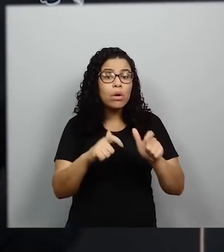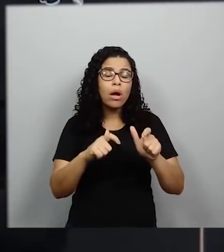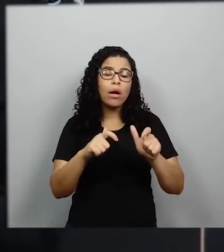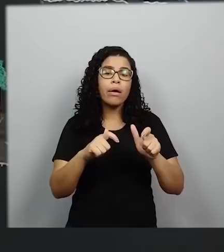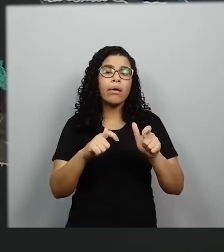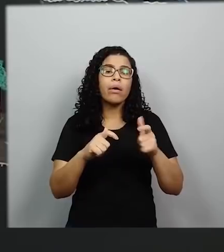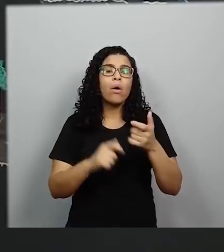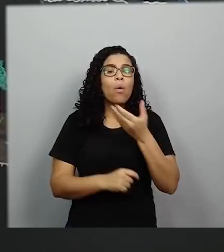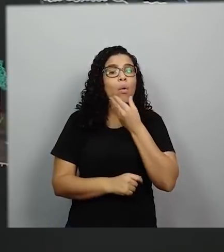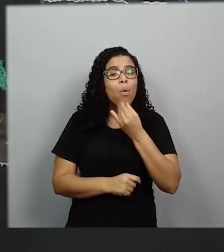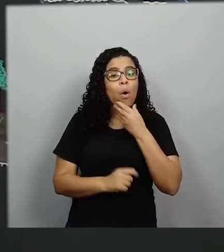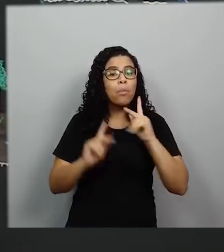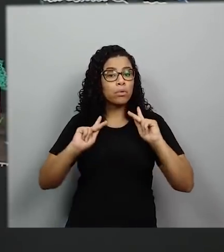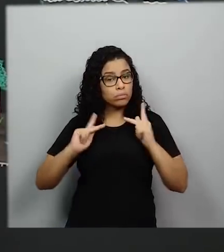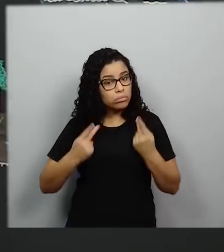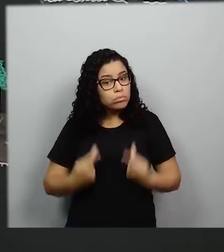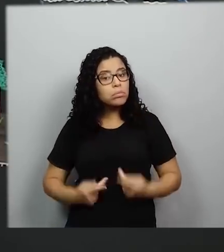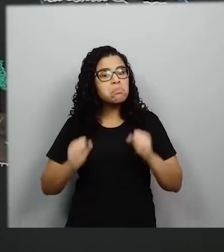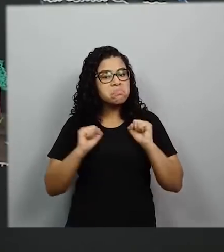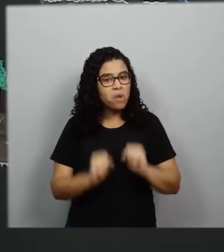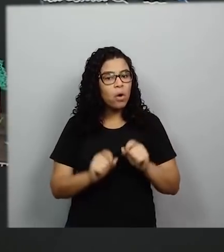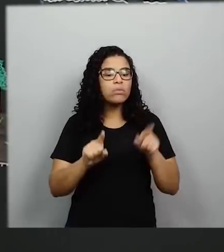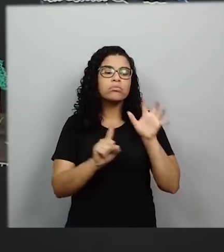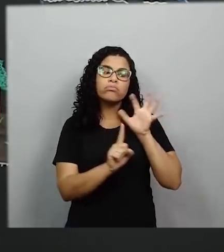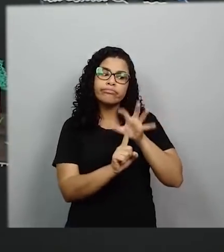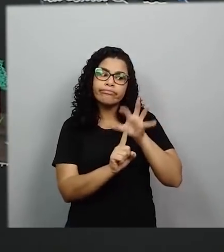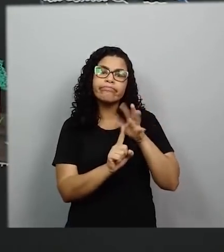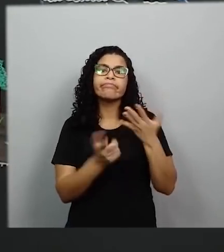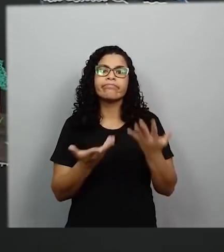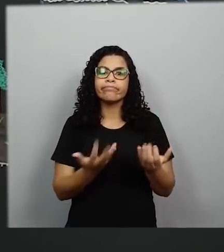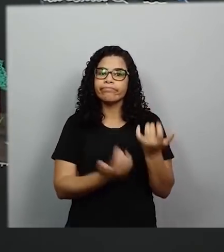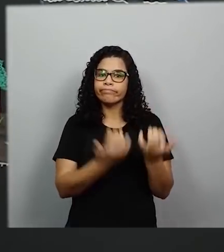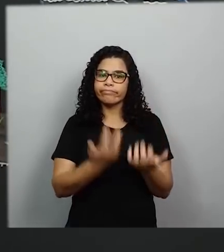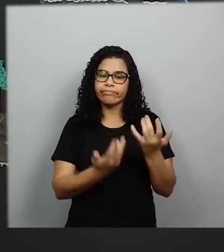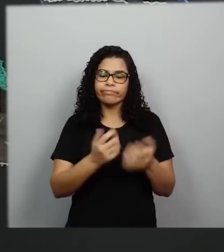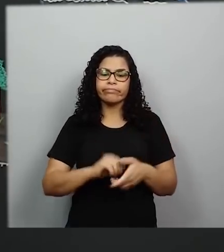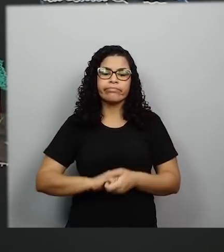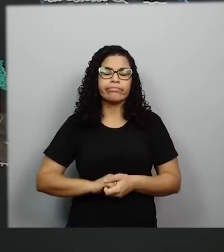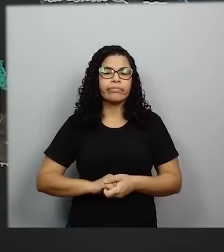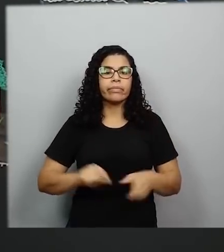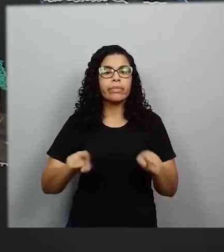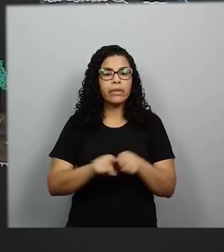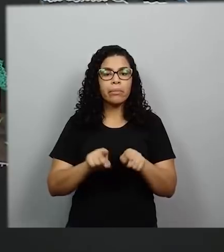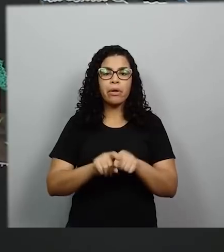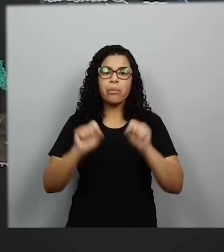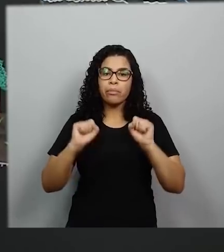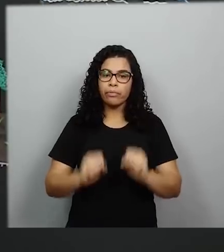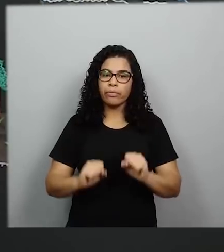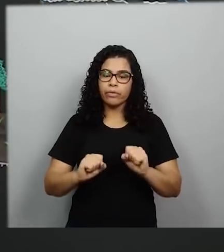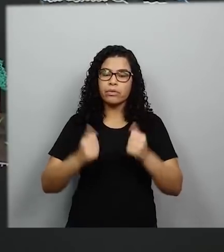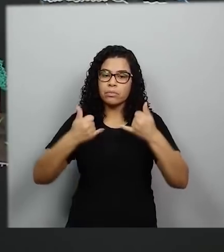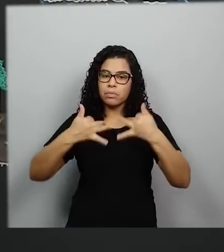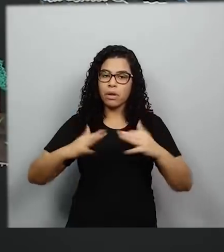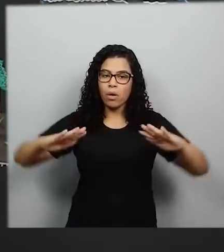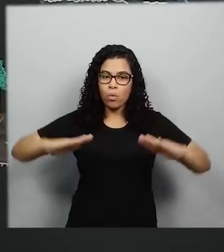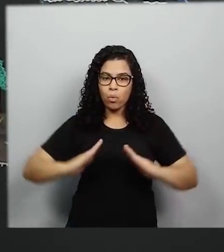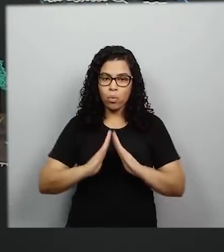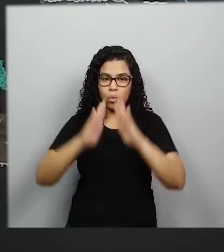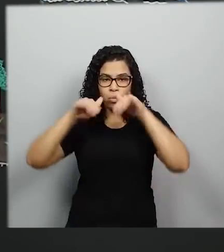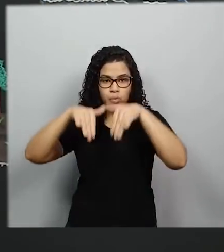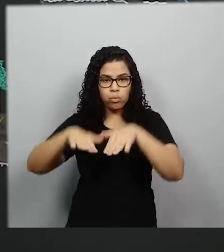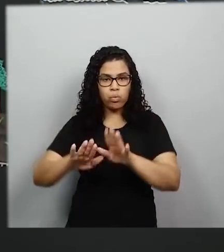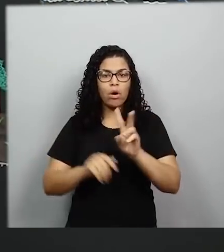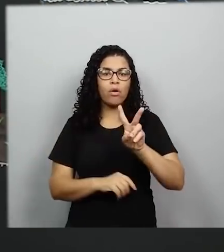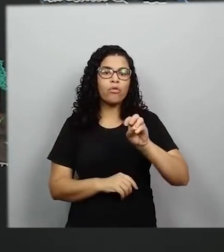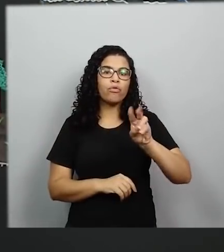fenômeno. Descendo um pouquinho mais, precisamos falar deles, vulcões e terremotos. Por que eu faço esse link? Os dois